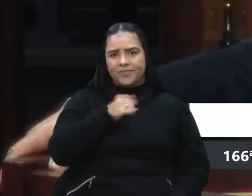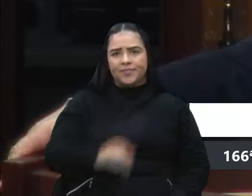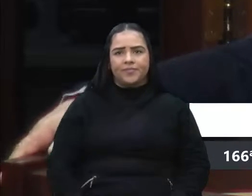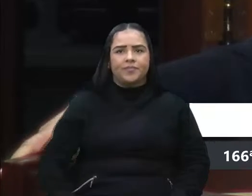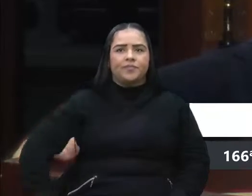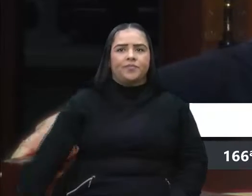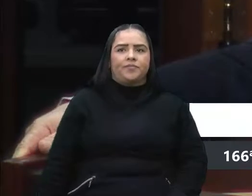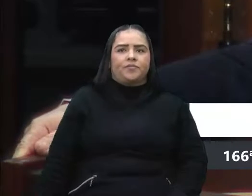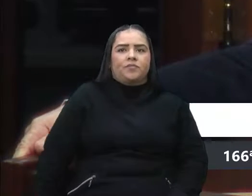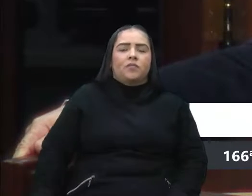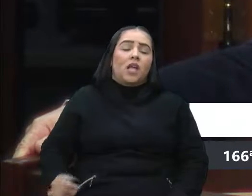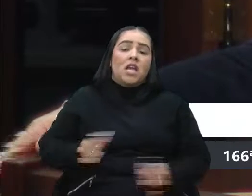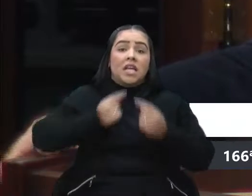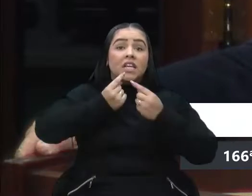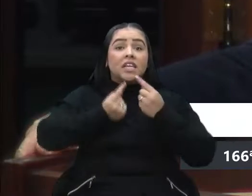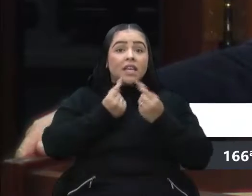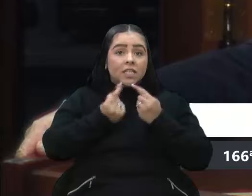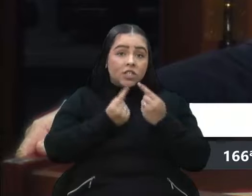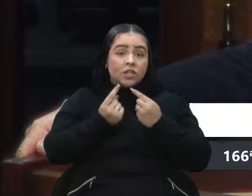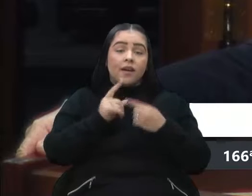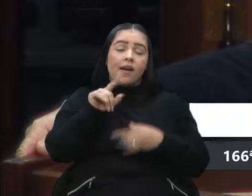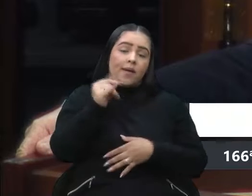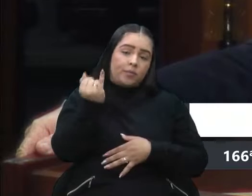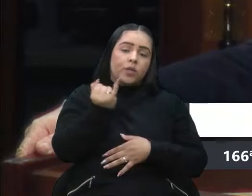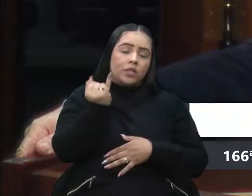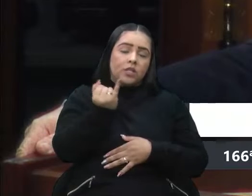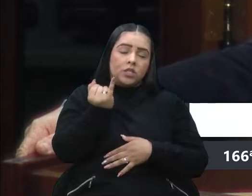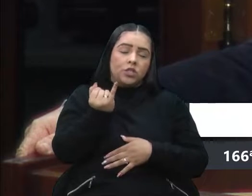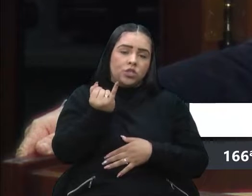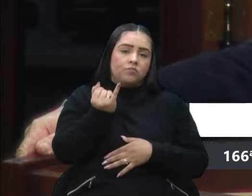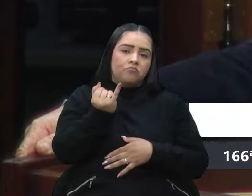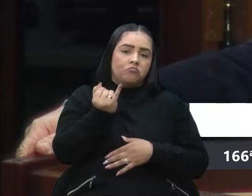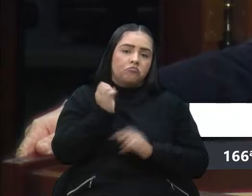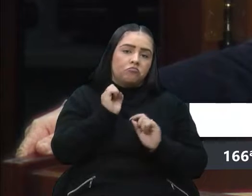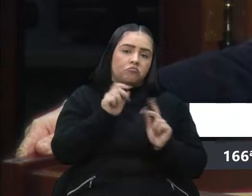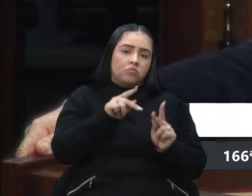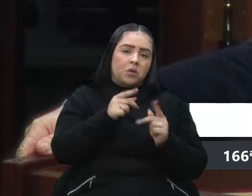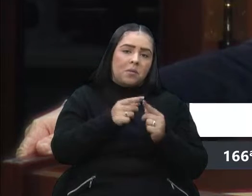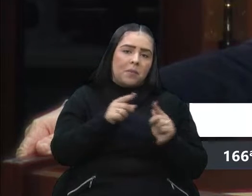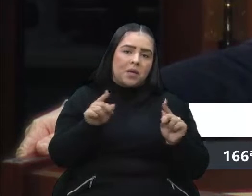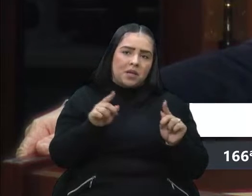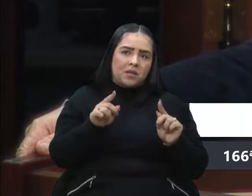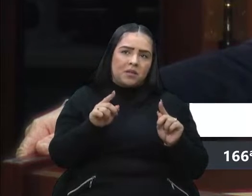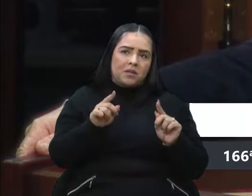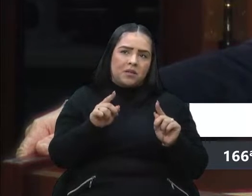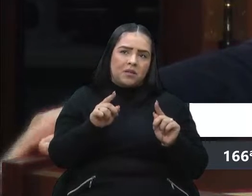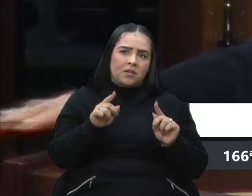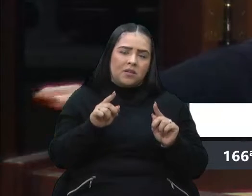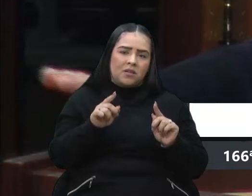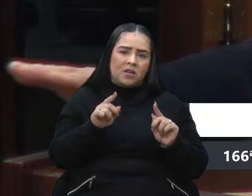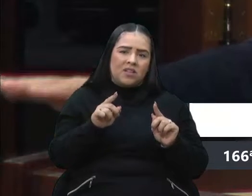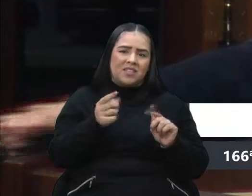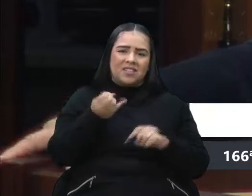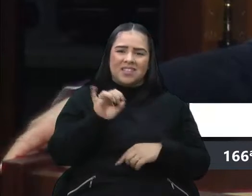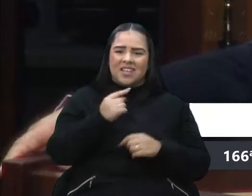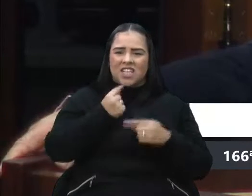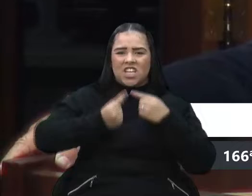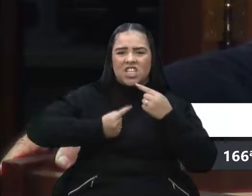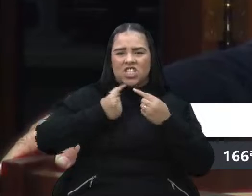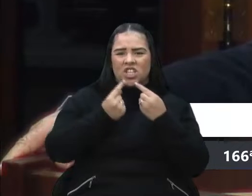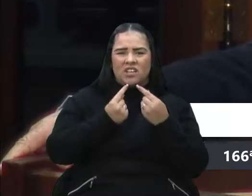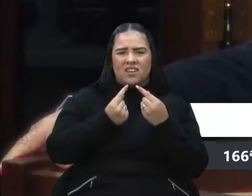Críticas são pertinentes, faz parte, mas muito pouco críticas construtivas em vários